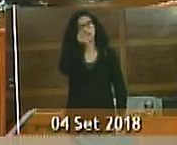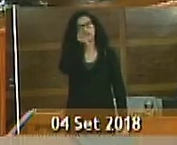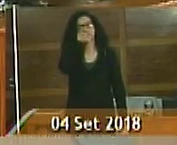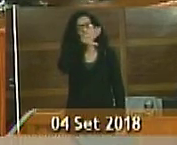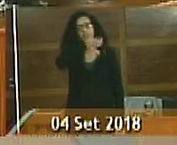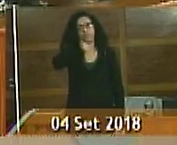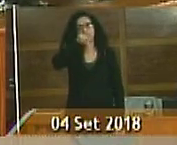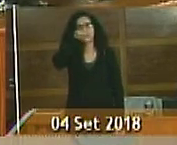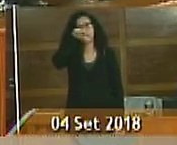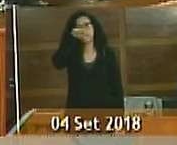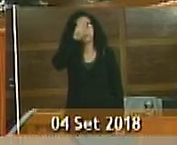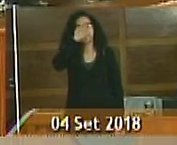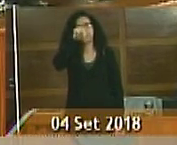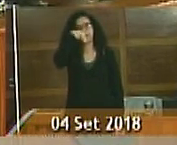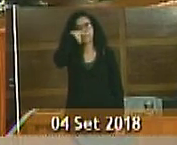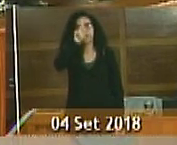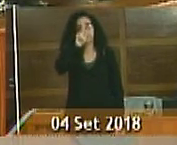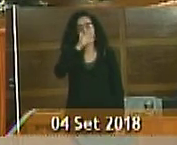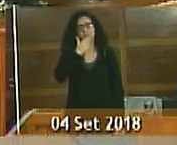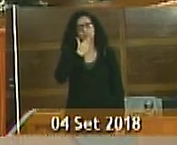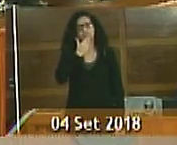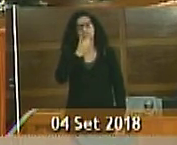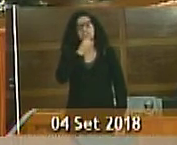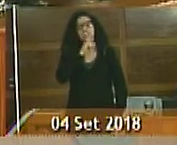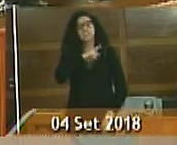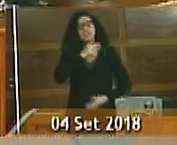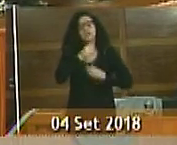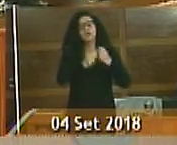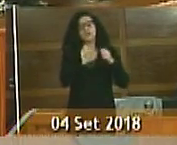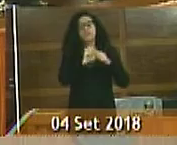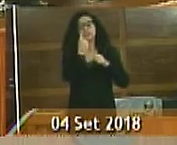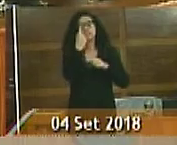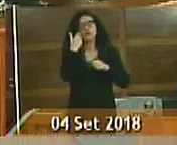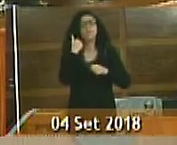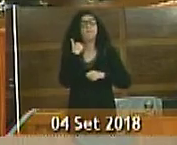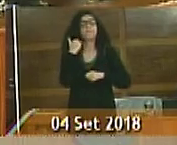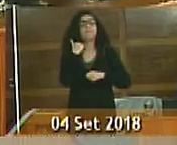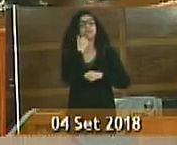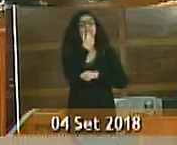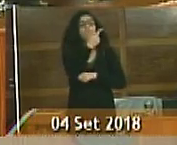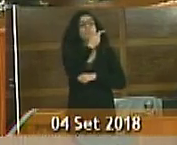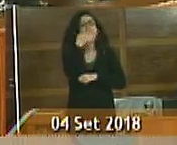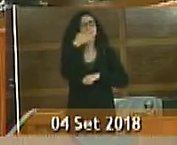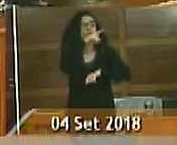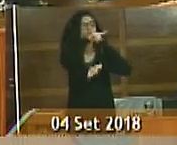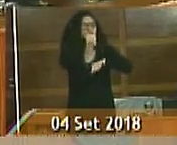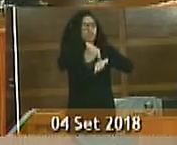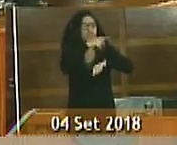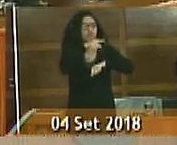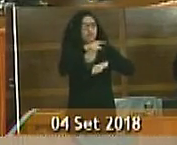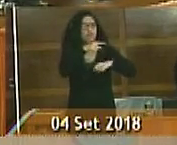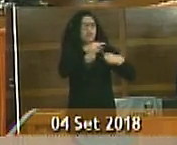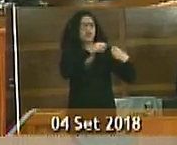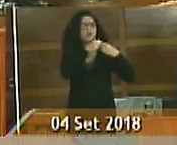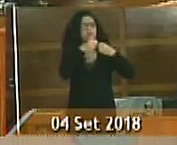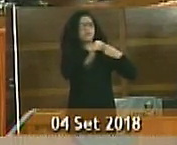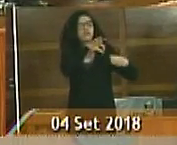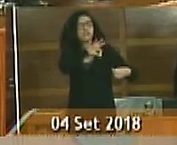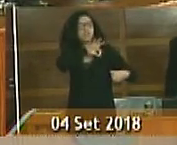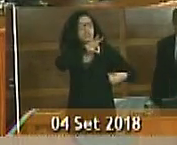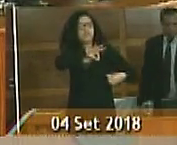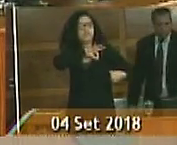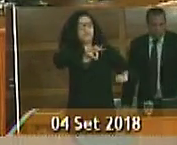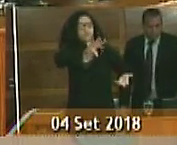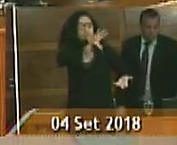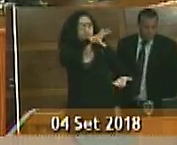S.A., Tecban, um estudo de viabilidade técnica para a instalação de um caixa eletrônico no banco 24 horas, próximo ao 33º Batalhão de